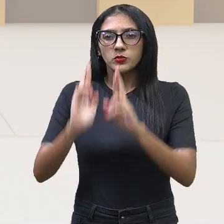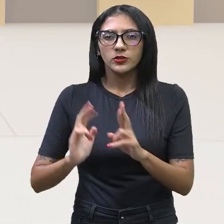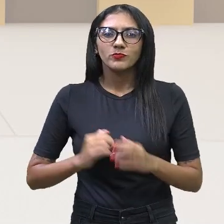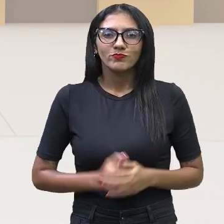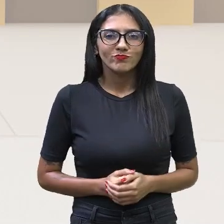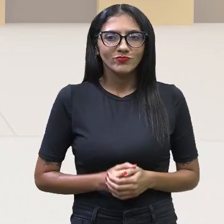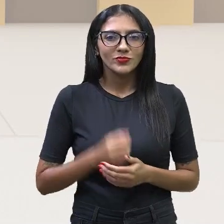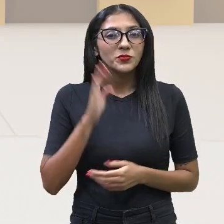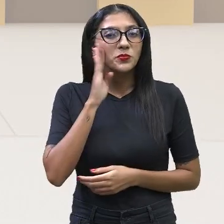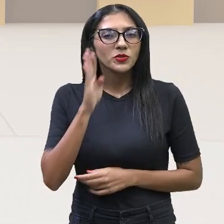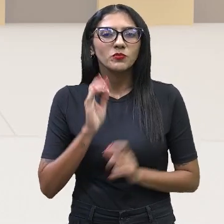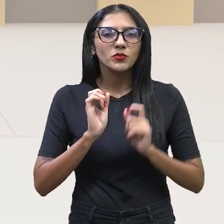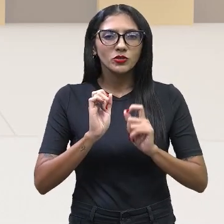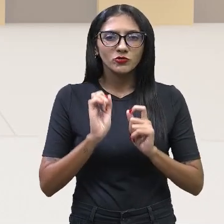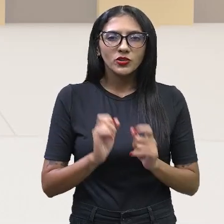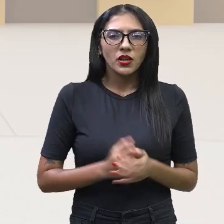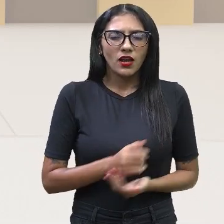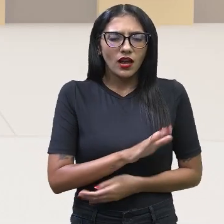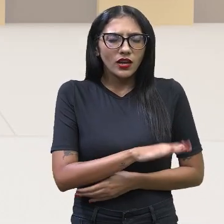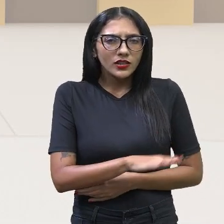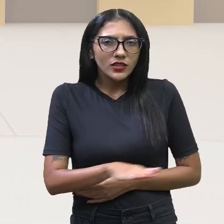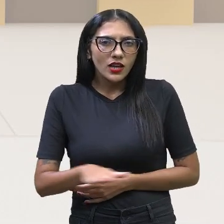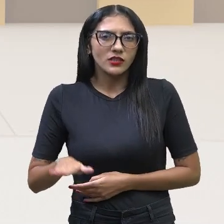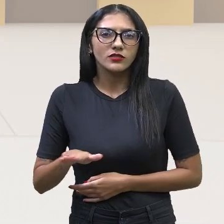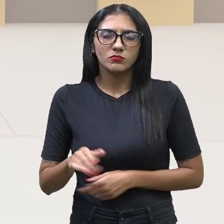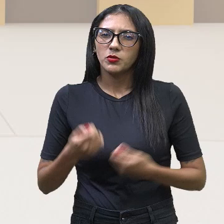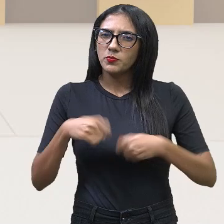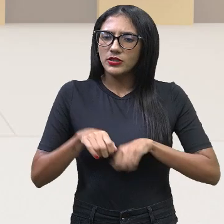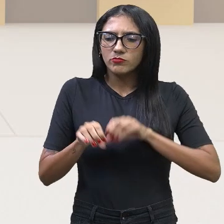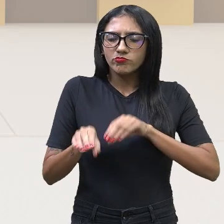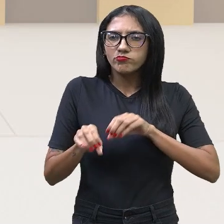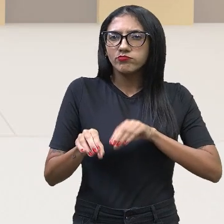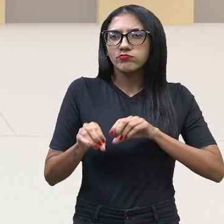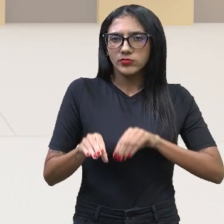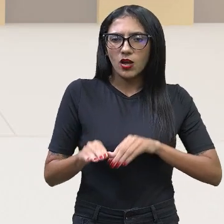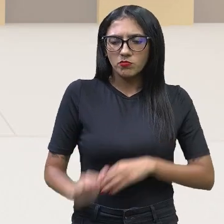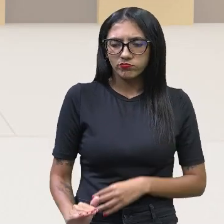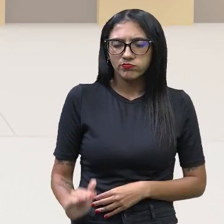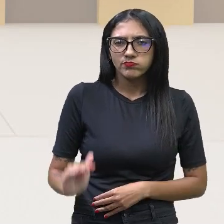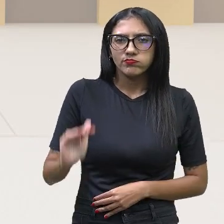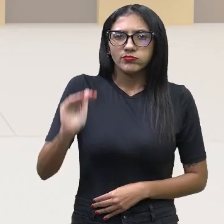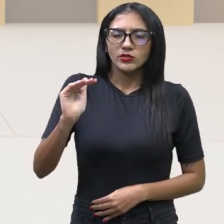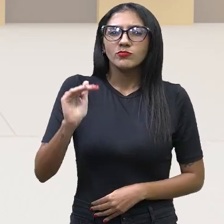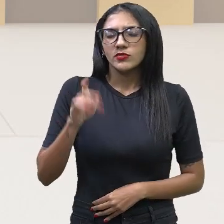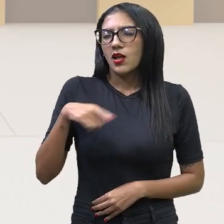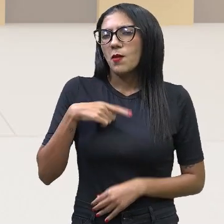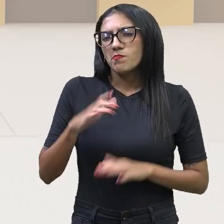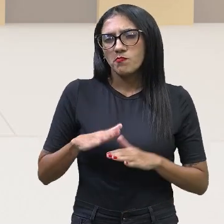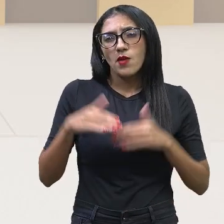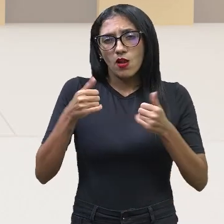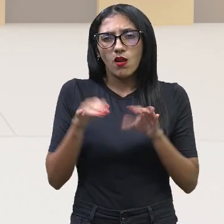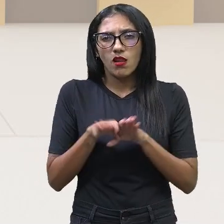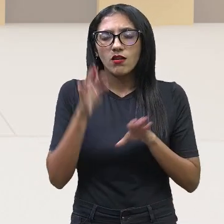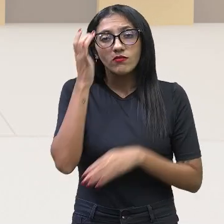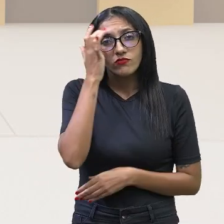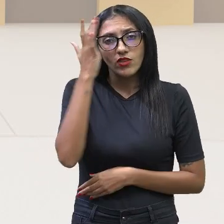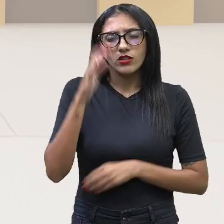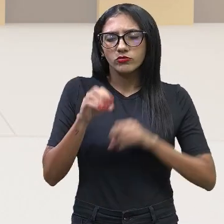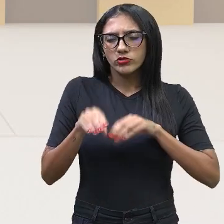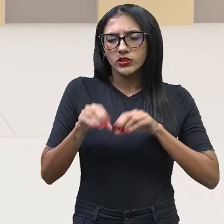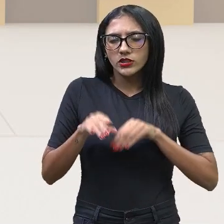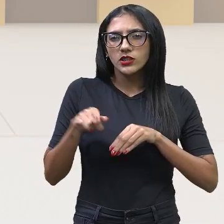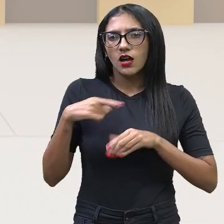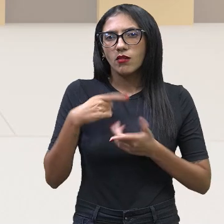desde cedo, com as crianças pequenas. Temos que, a partir do pequeno, né? Fica bem mais fácil. E aí já vai se produzindo